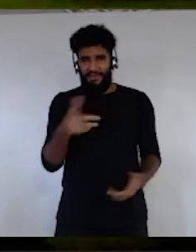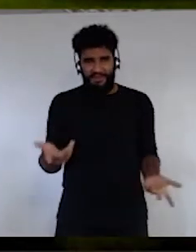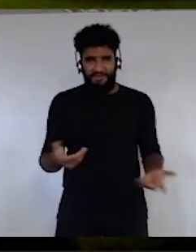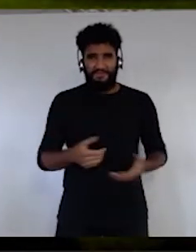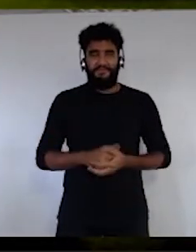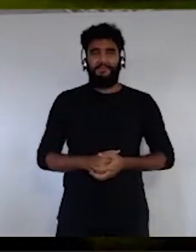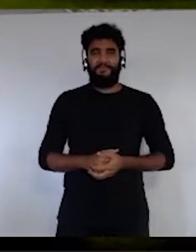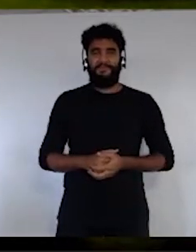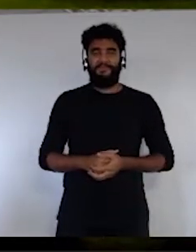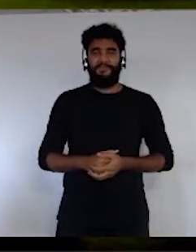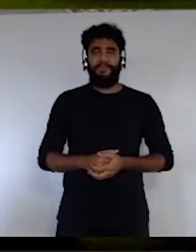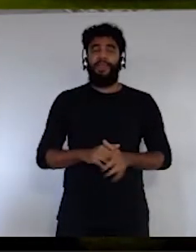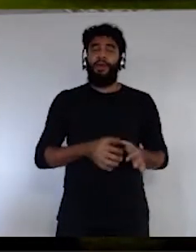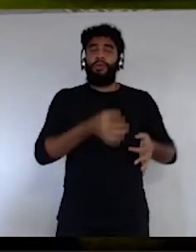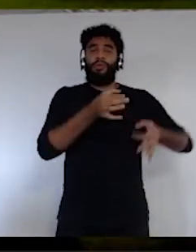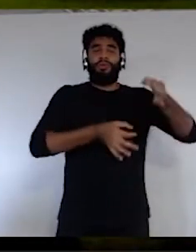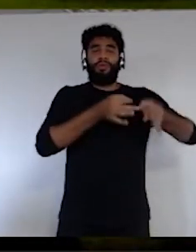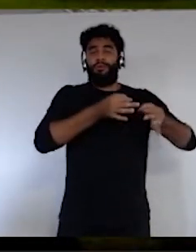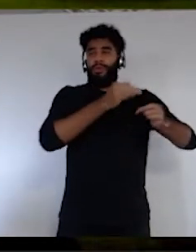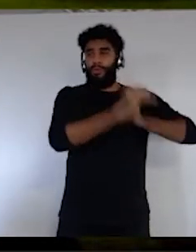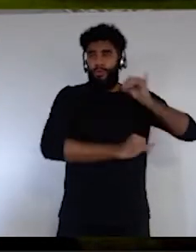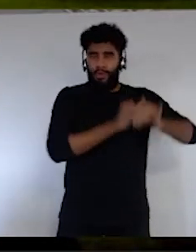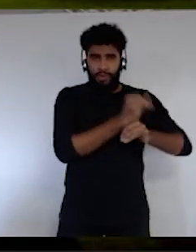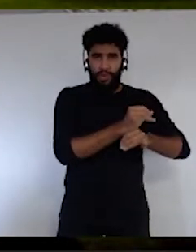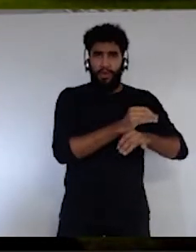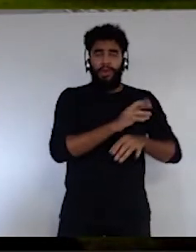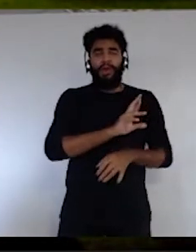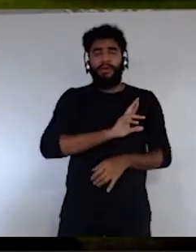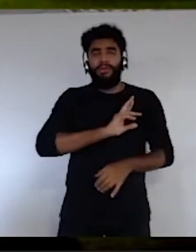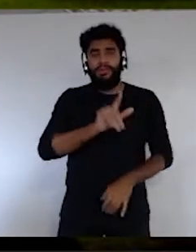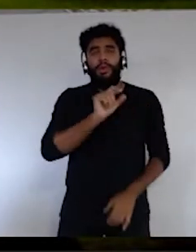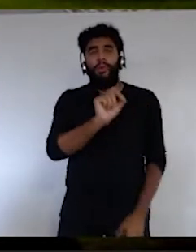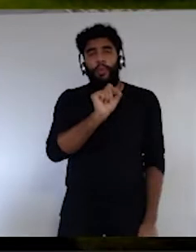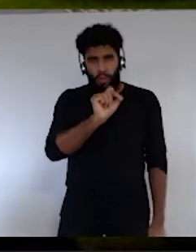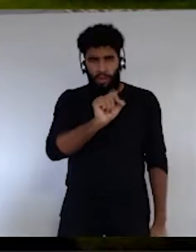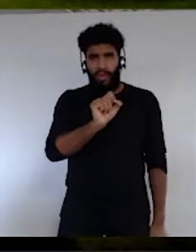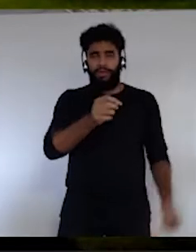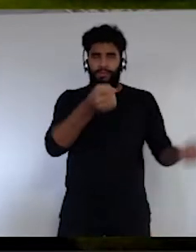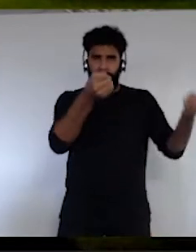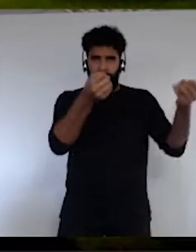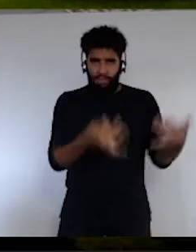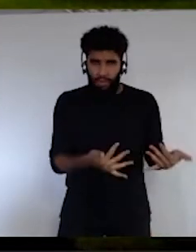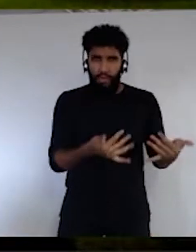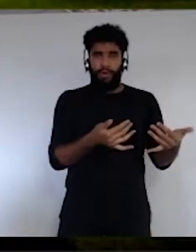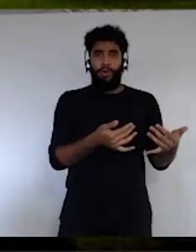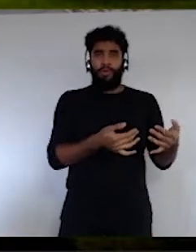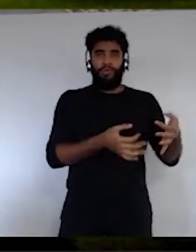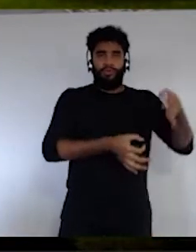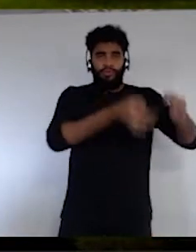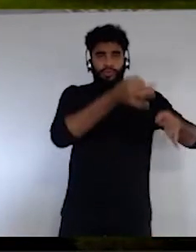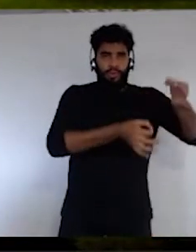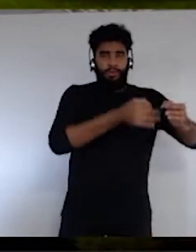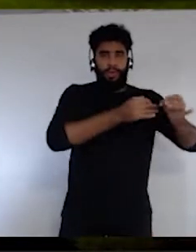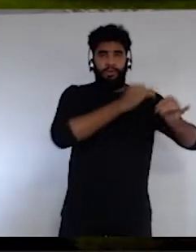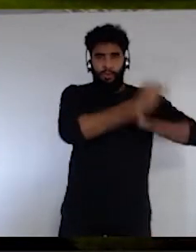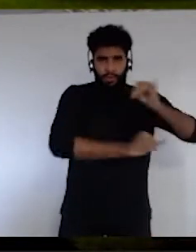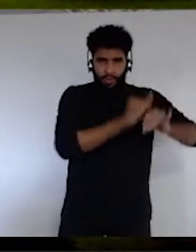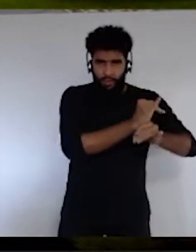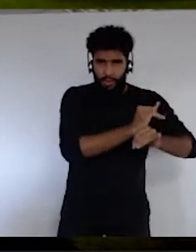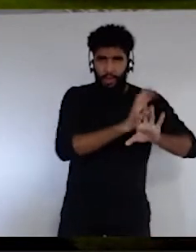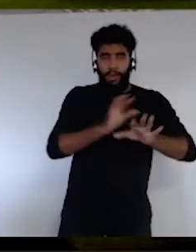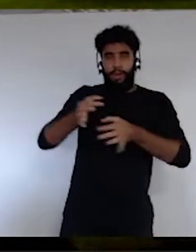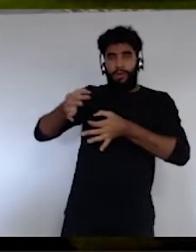possível no plenário virtual. E o STJ está mantendo o plenário virtual para agravo interno e para embargo de declaração. Isso já é